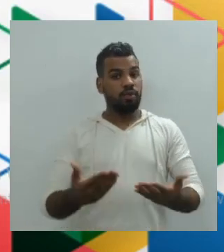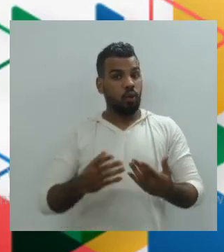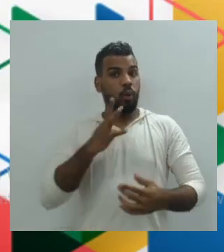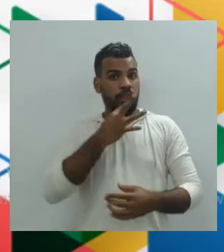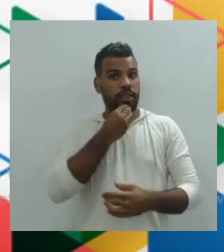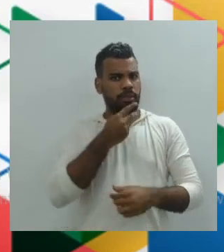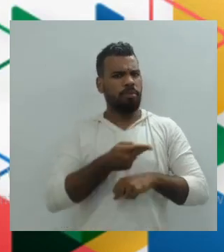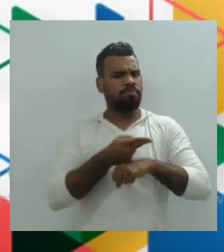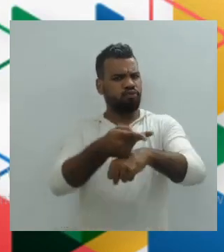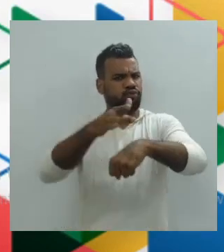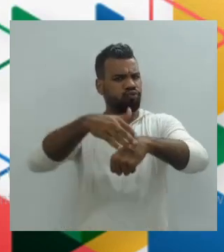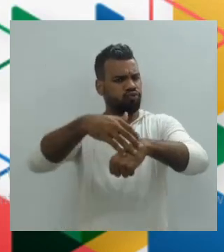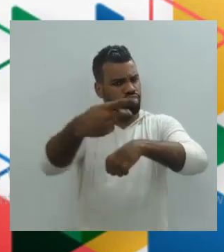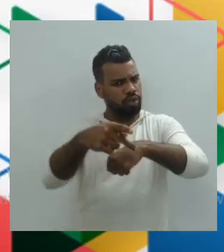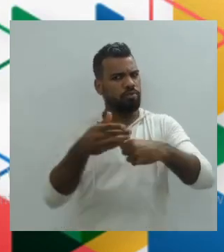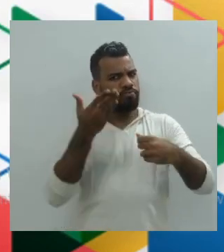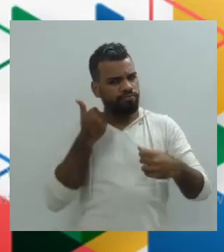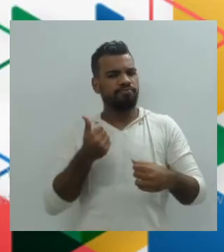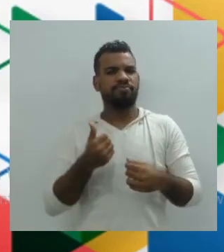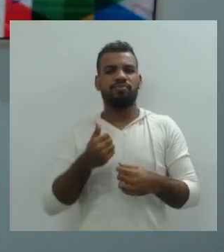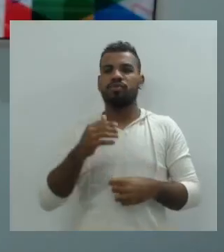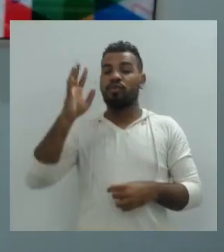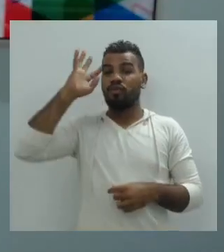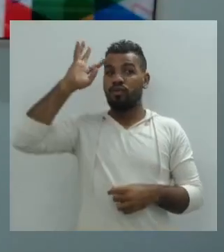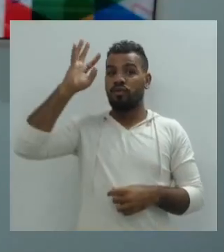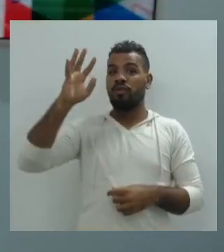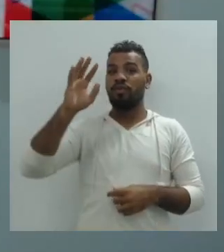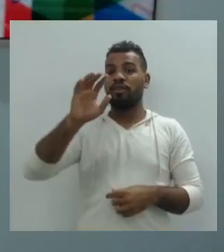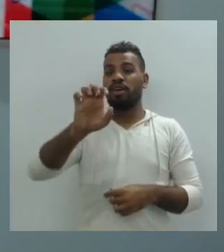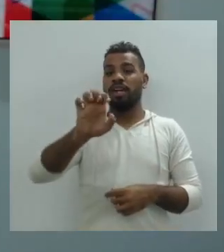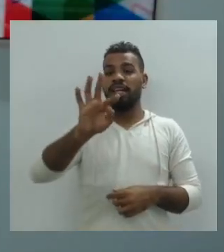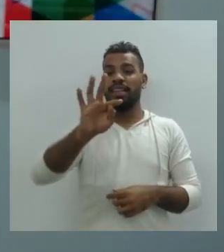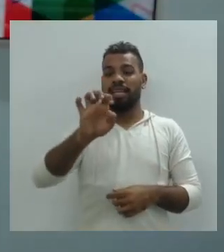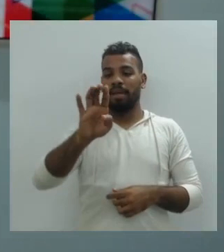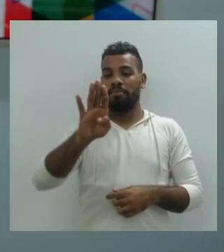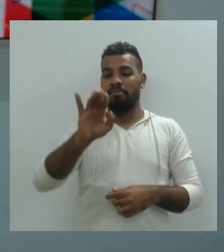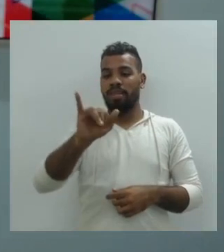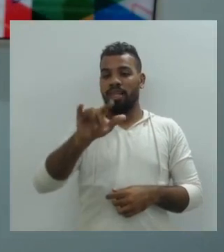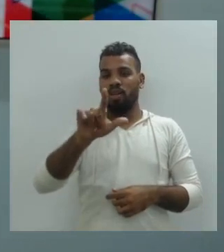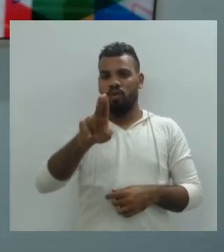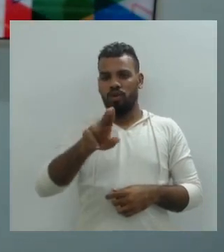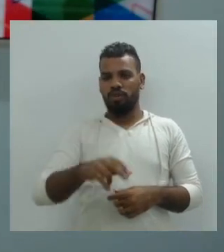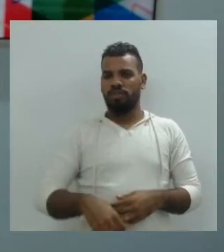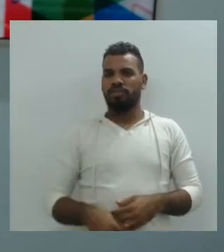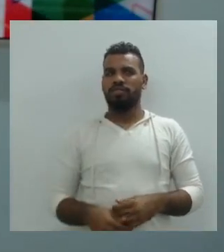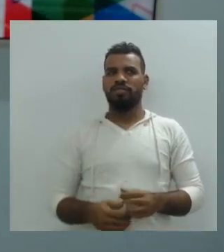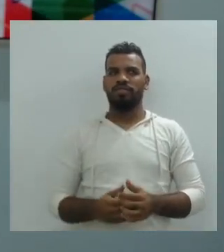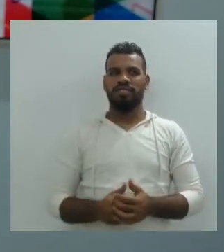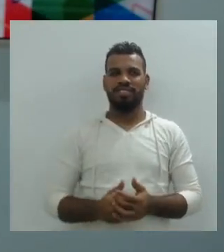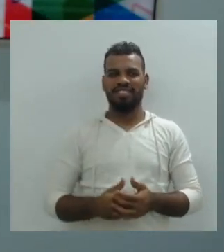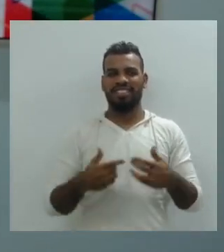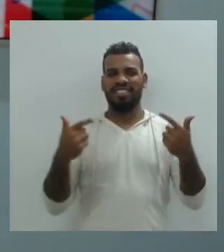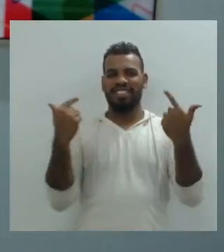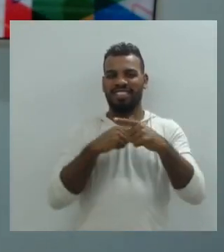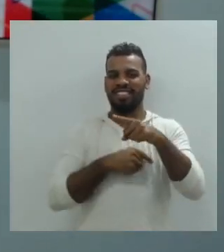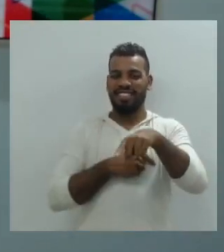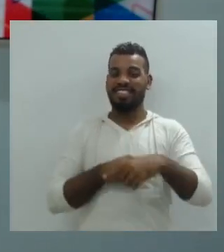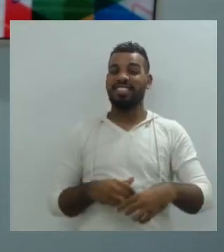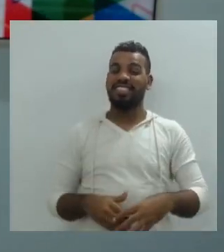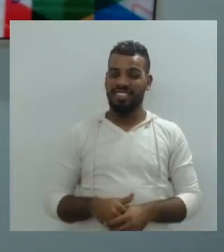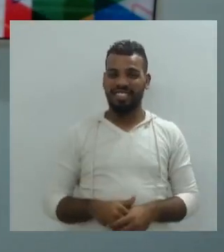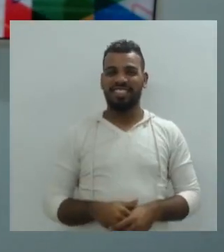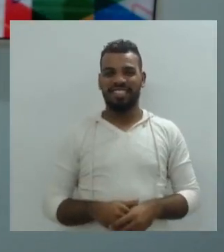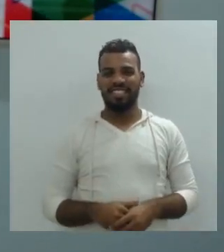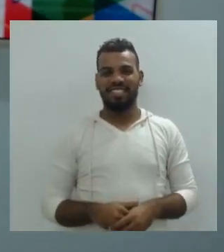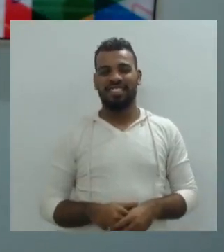o conhecimento, como diz aquele filósofo E.T. Bilu. Eita, Robertão, deu uma gaitada agora, cara, é porque vocês não podem